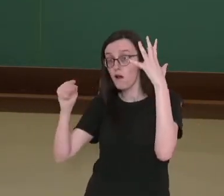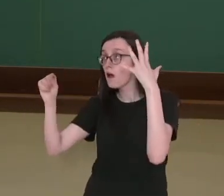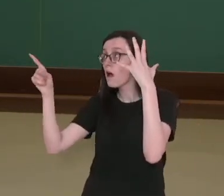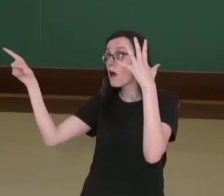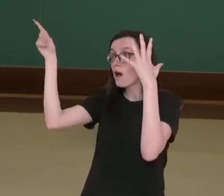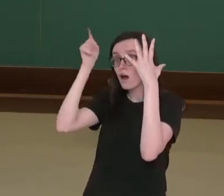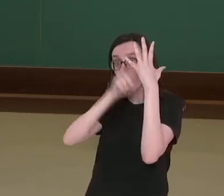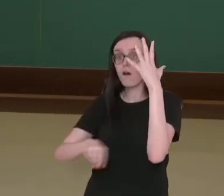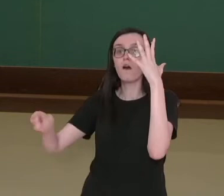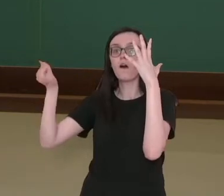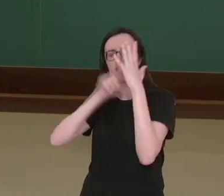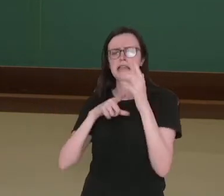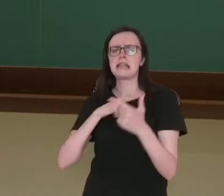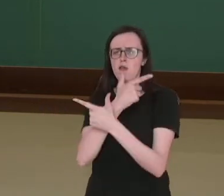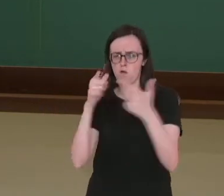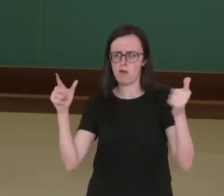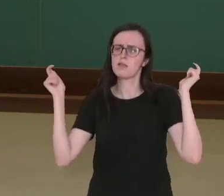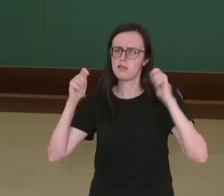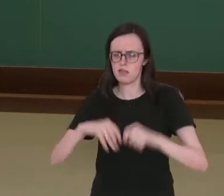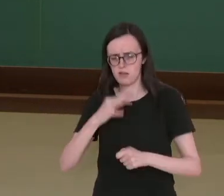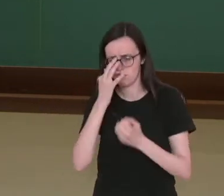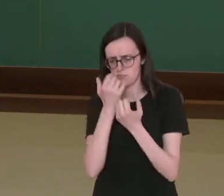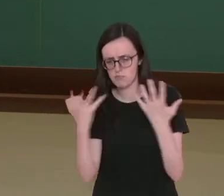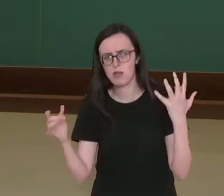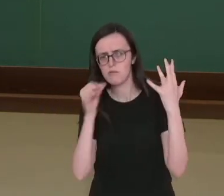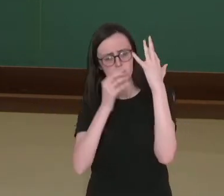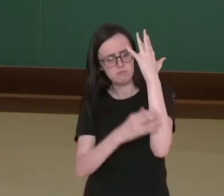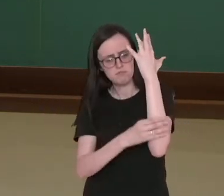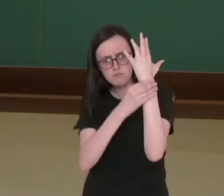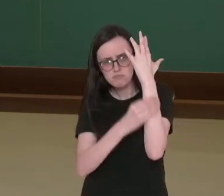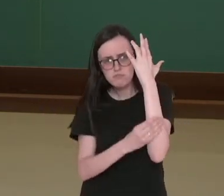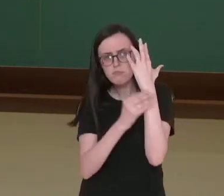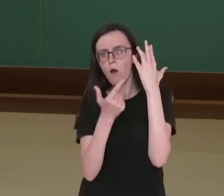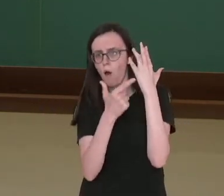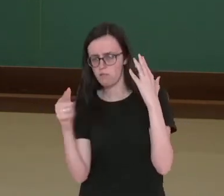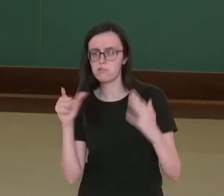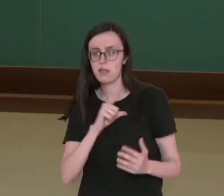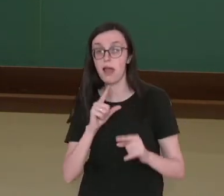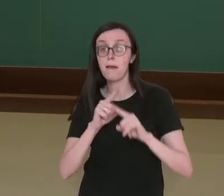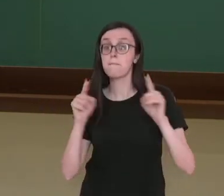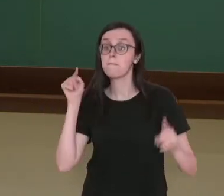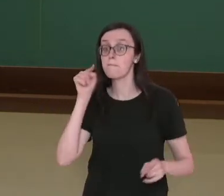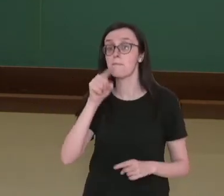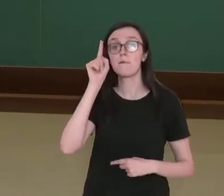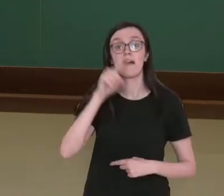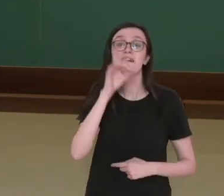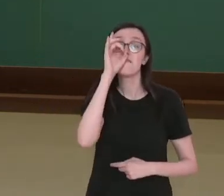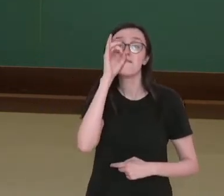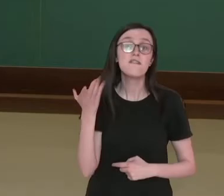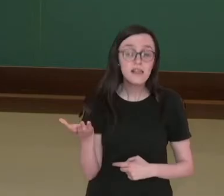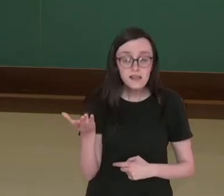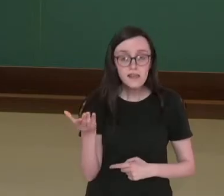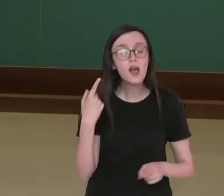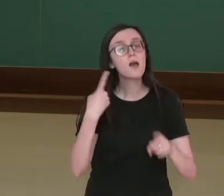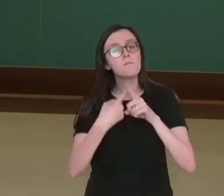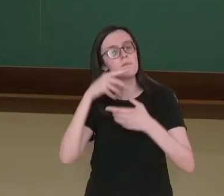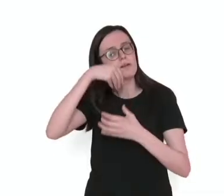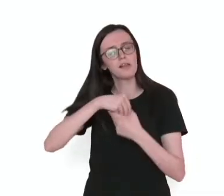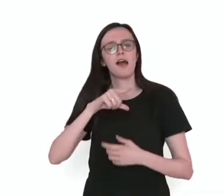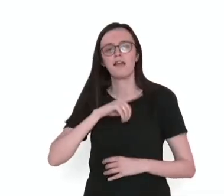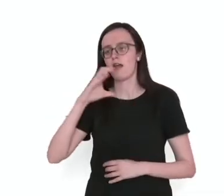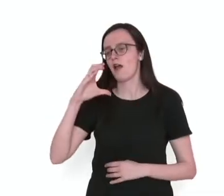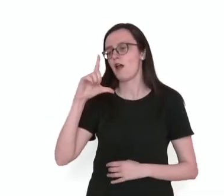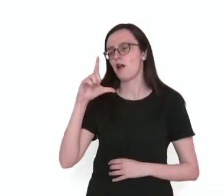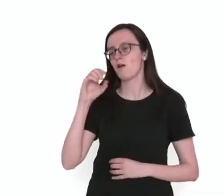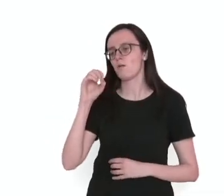que podem fazer fotossíntese também no caule ou em outros lugares. Mas ela é verde, porque ela tem a clorofila e é